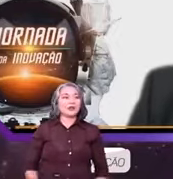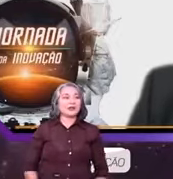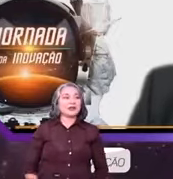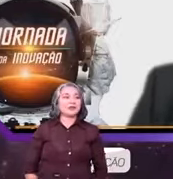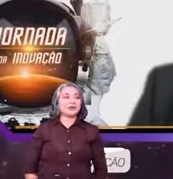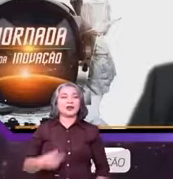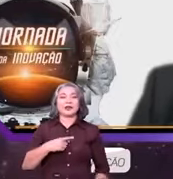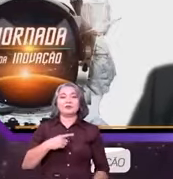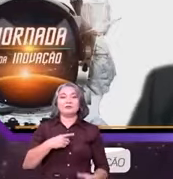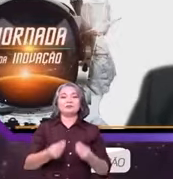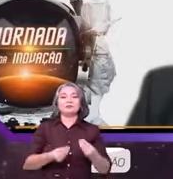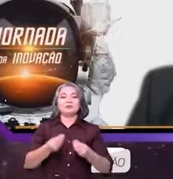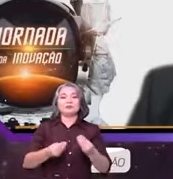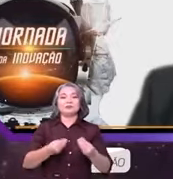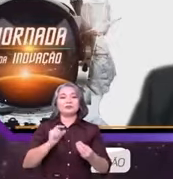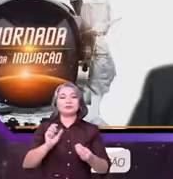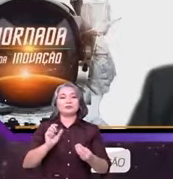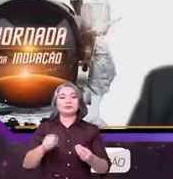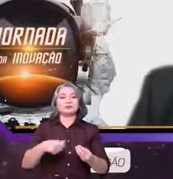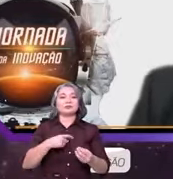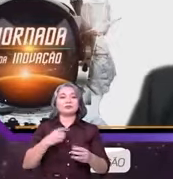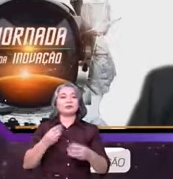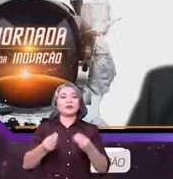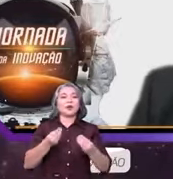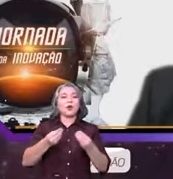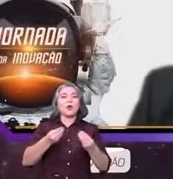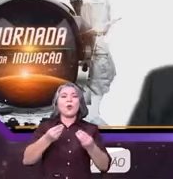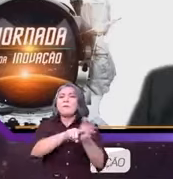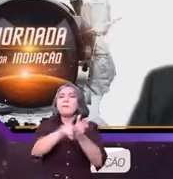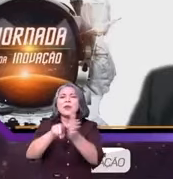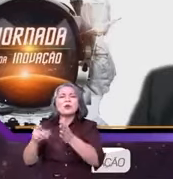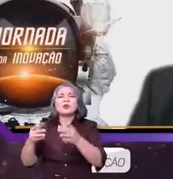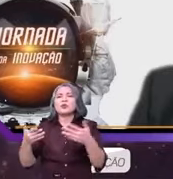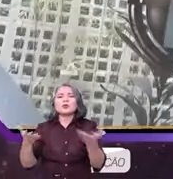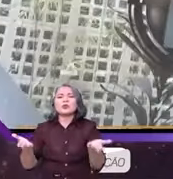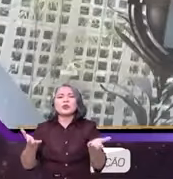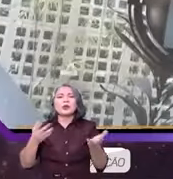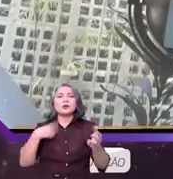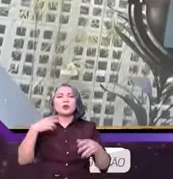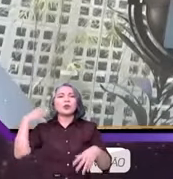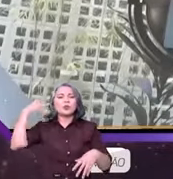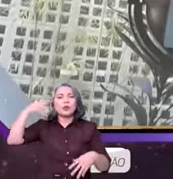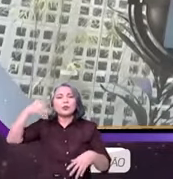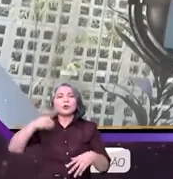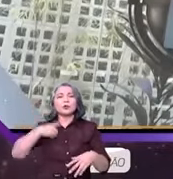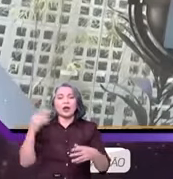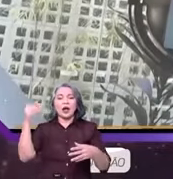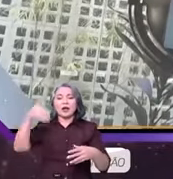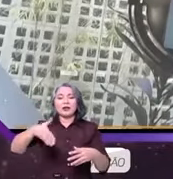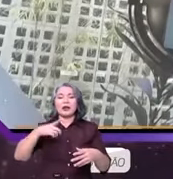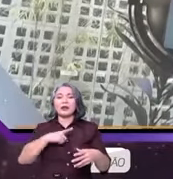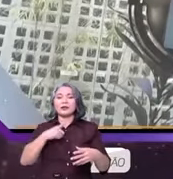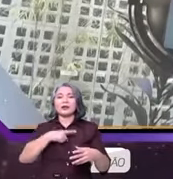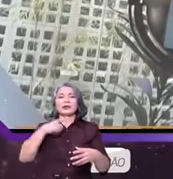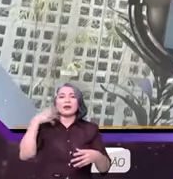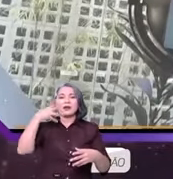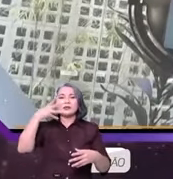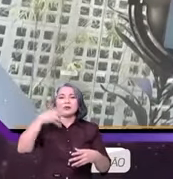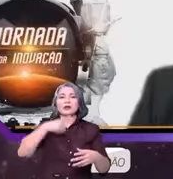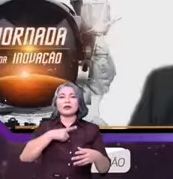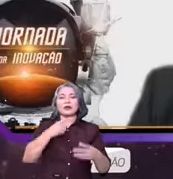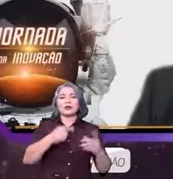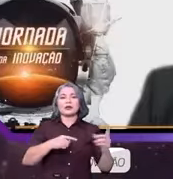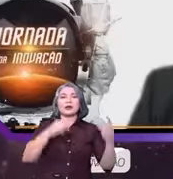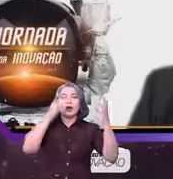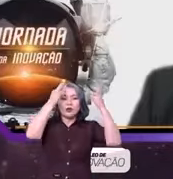um ou dois slides só. Algum questionamento até aqui, até o depoimento, até esse ponto do depoimento, a defesa